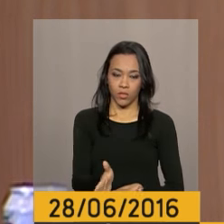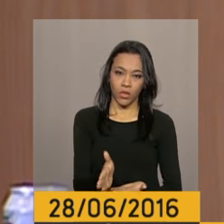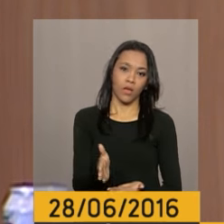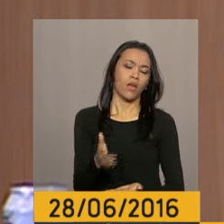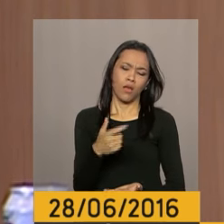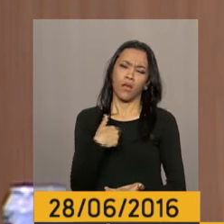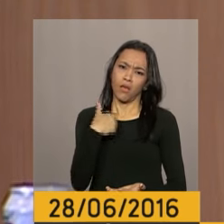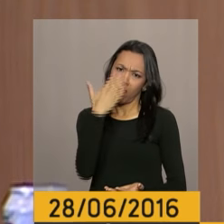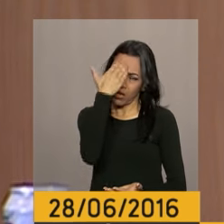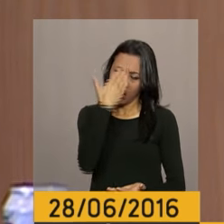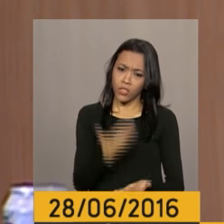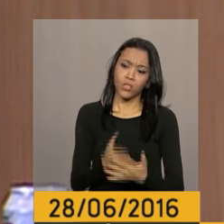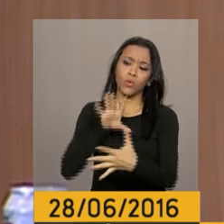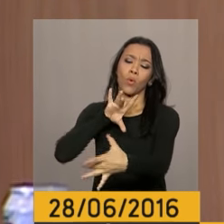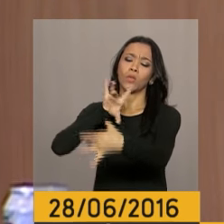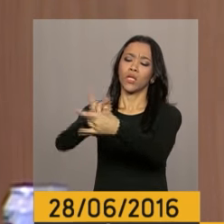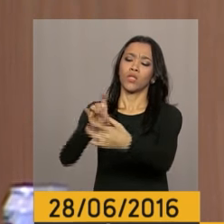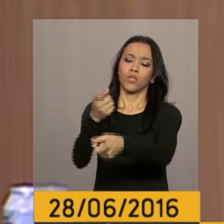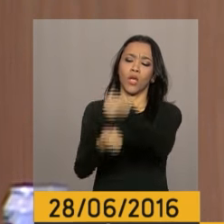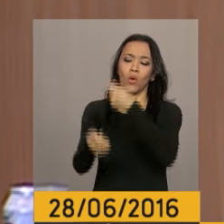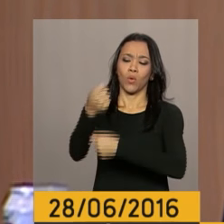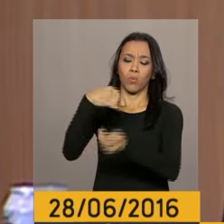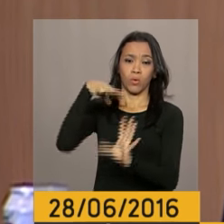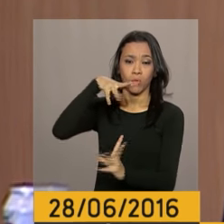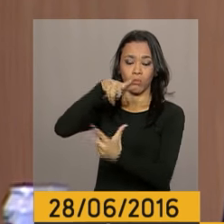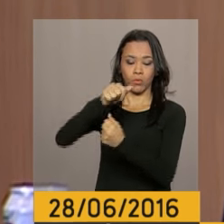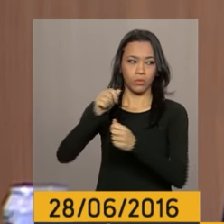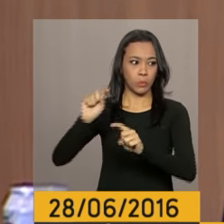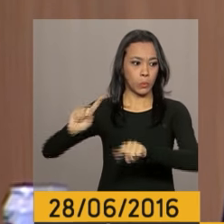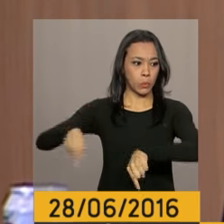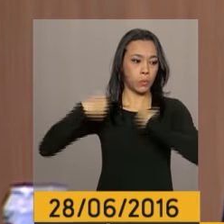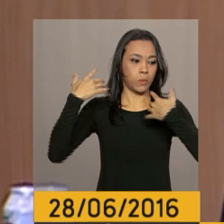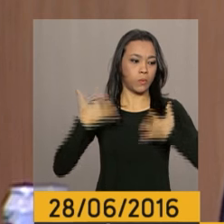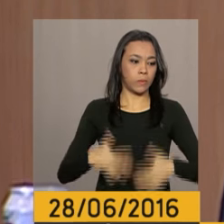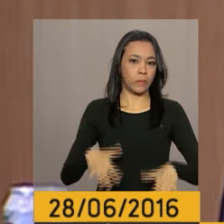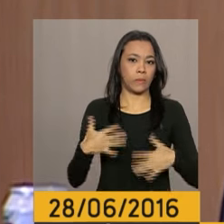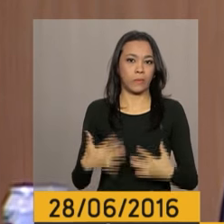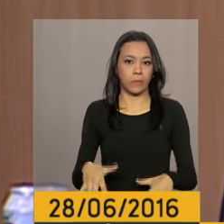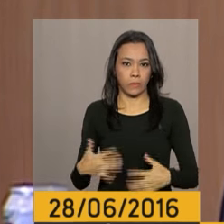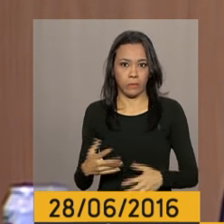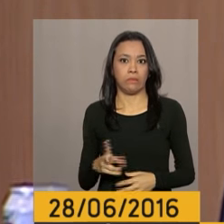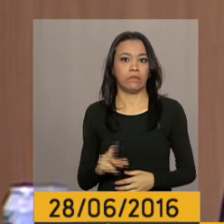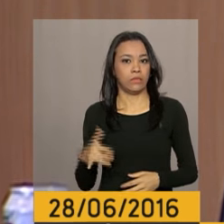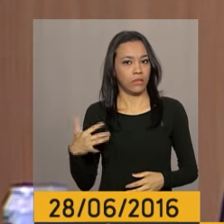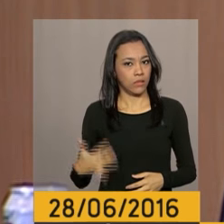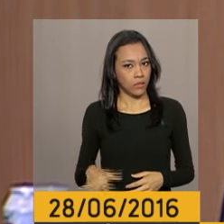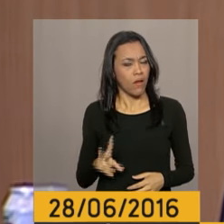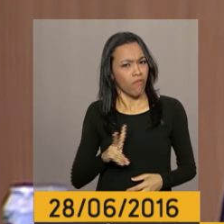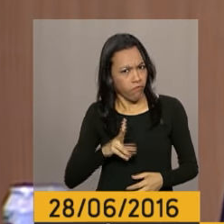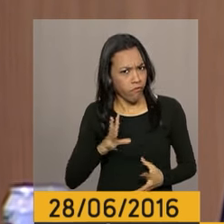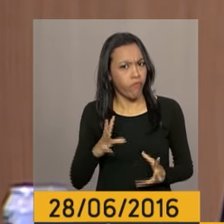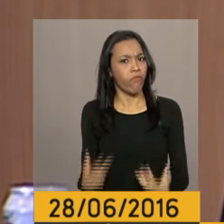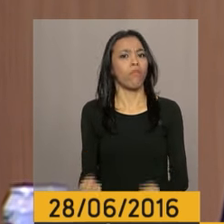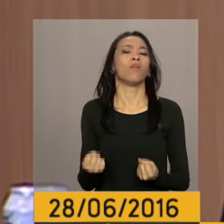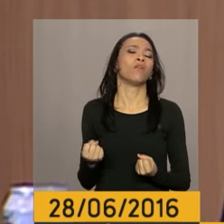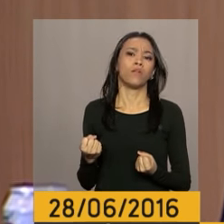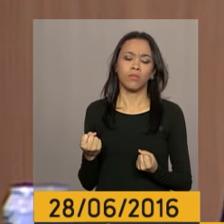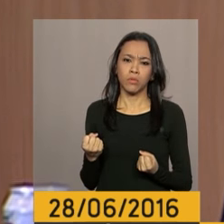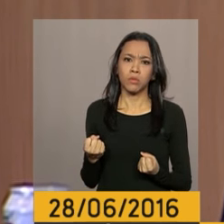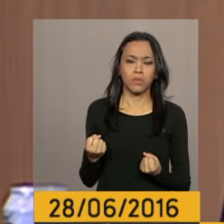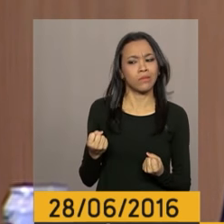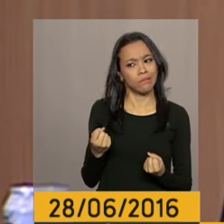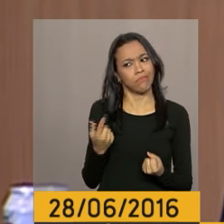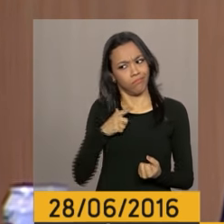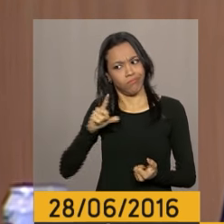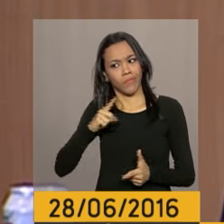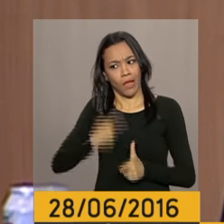acredito que o cenário global é desafiador. Vamos enfrentar volatilidade e choques ao